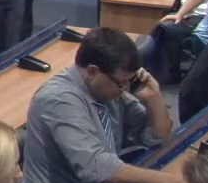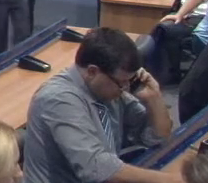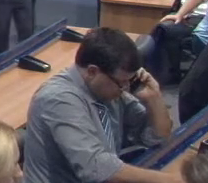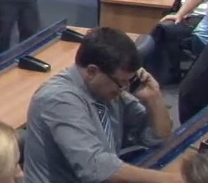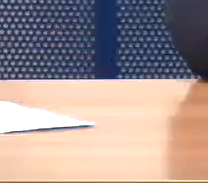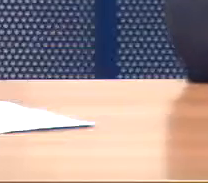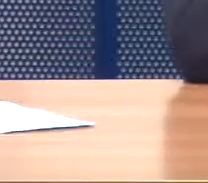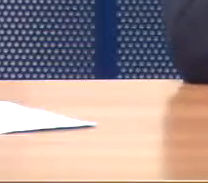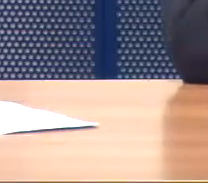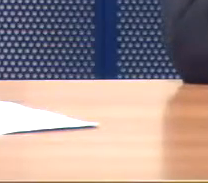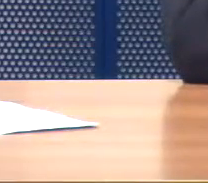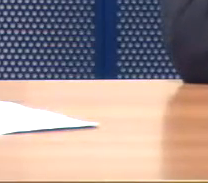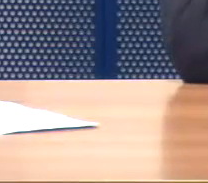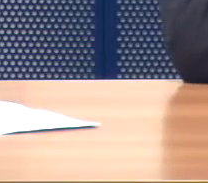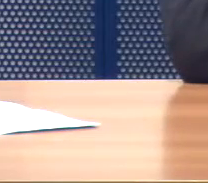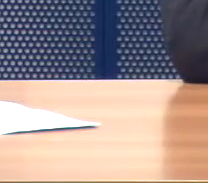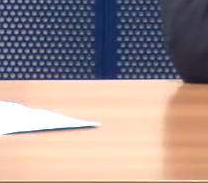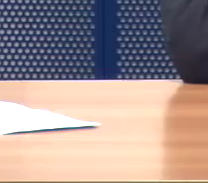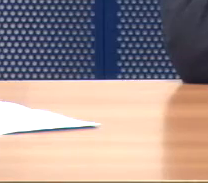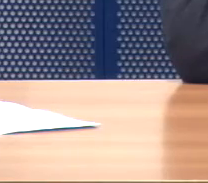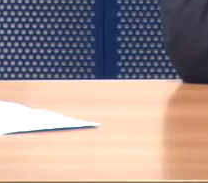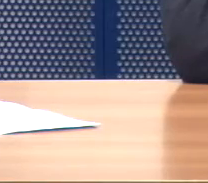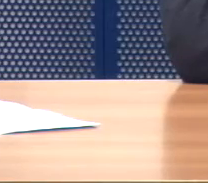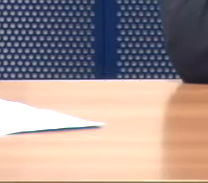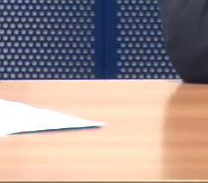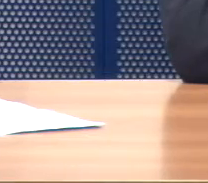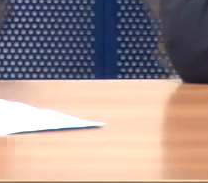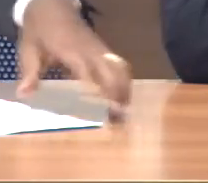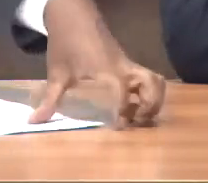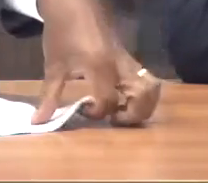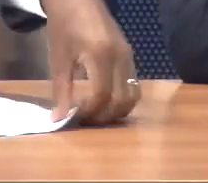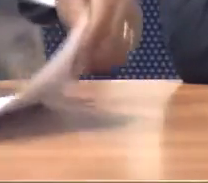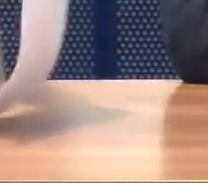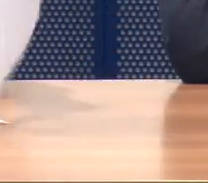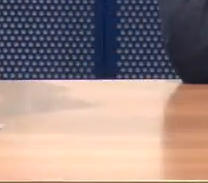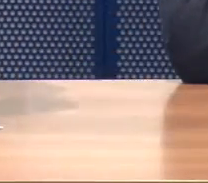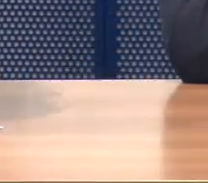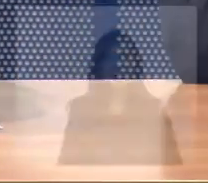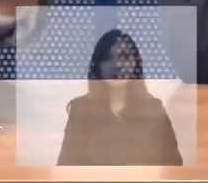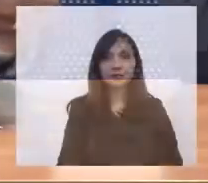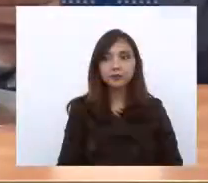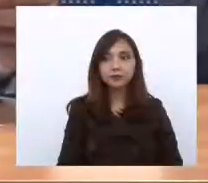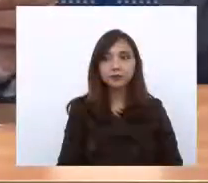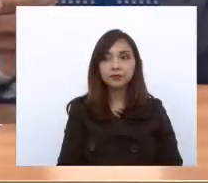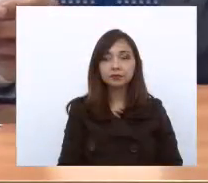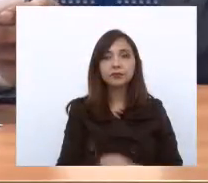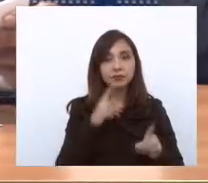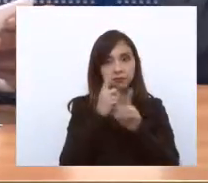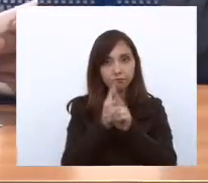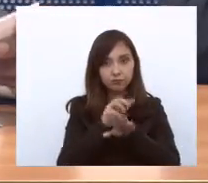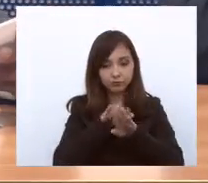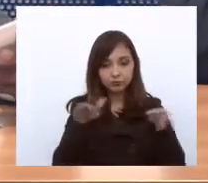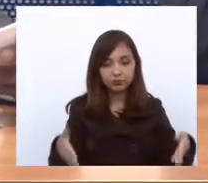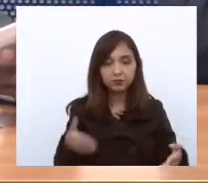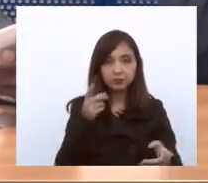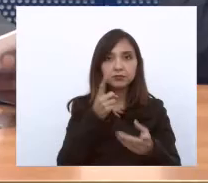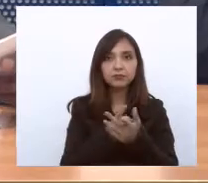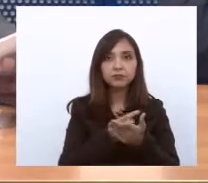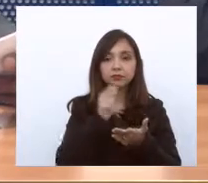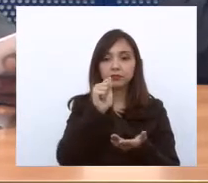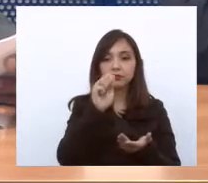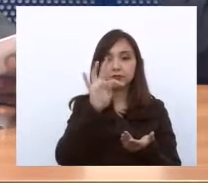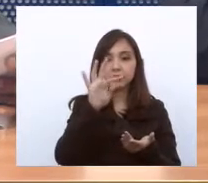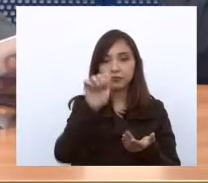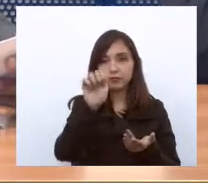Retificando, os vereadores favoráveis permaneçam em comissão, os contrários manifestem. Encerrada a votação, aprovado, encaminhe-se. Encontra-se sobre a mesa as atas